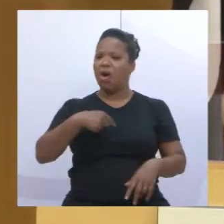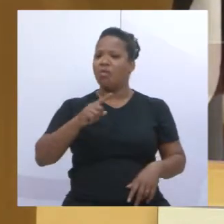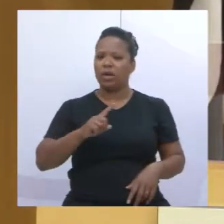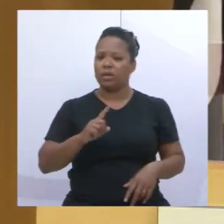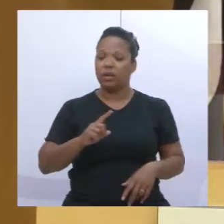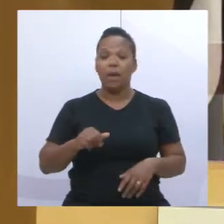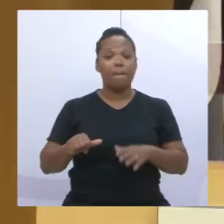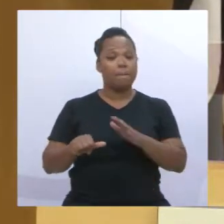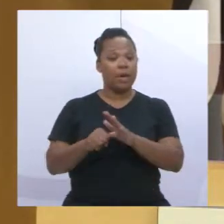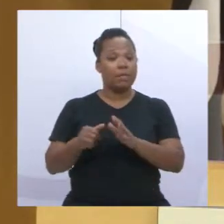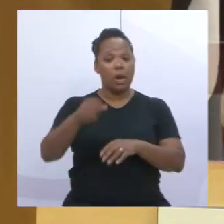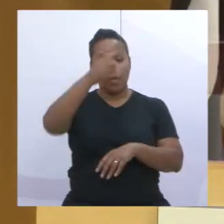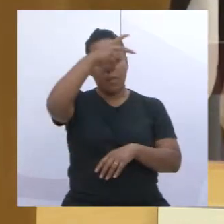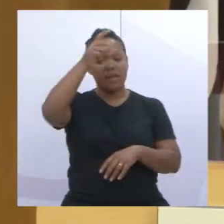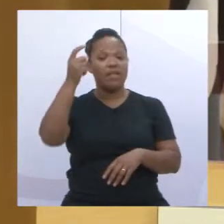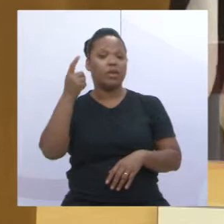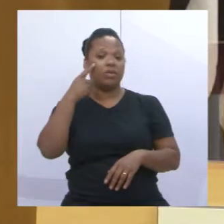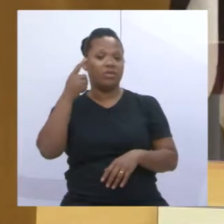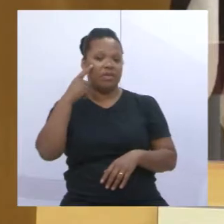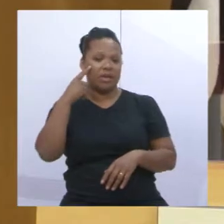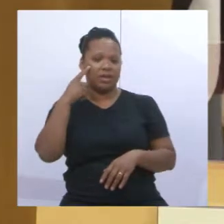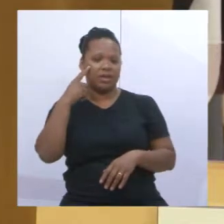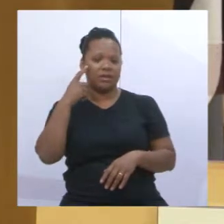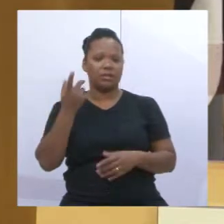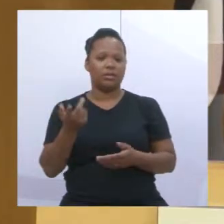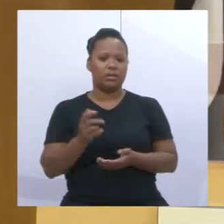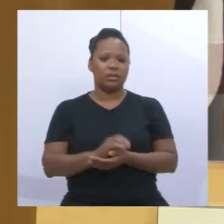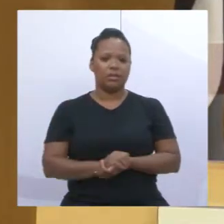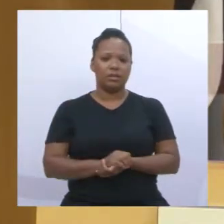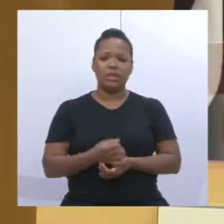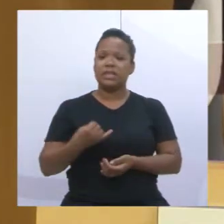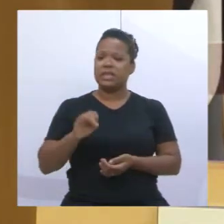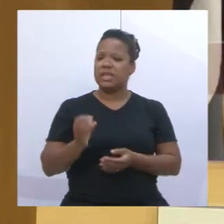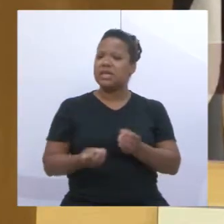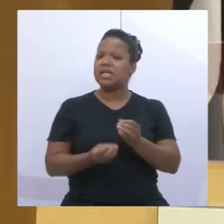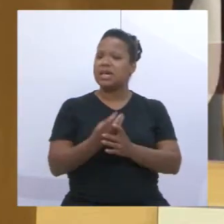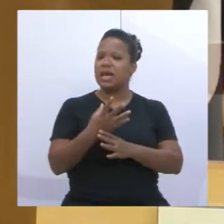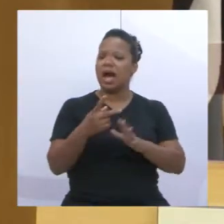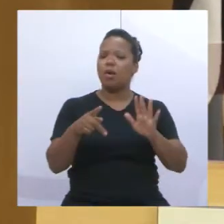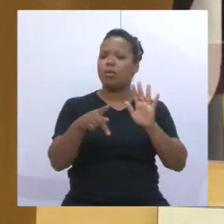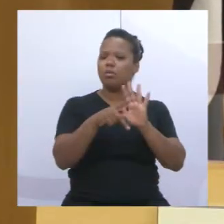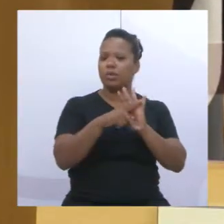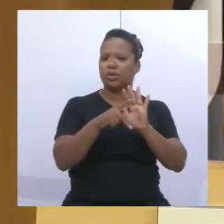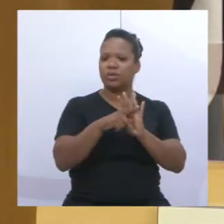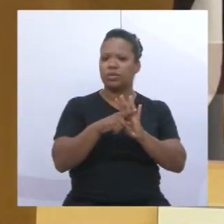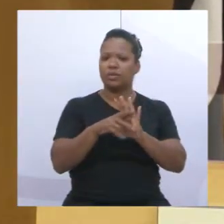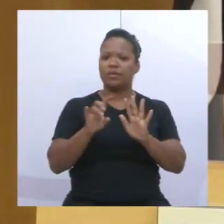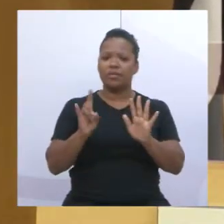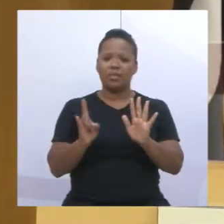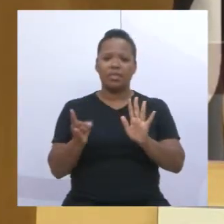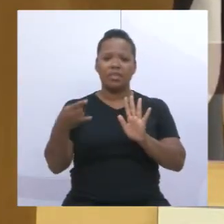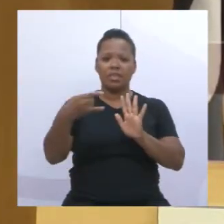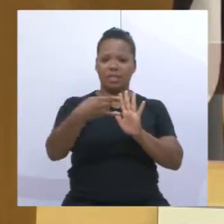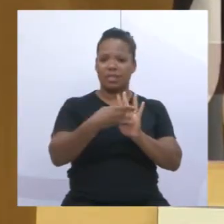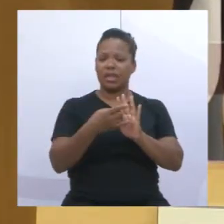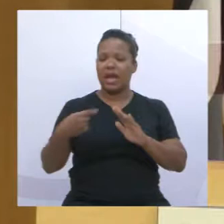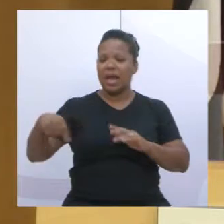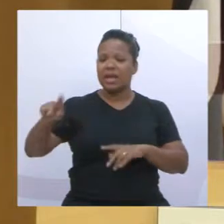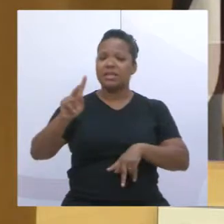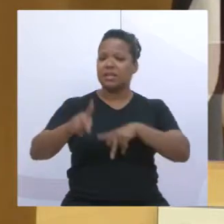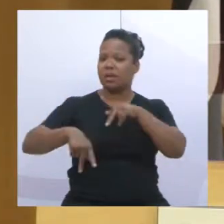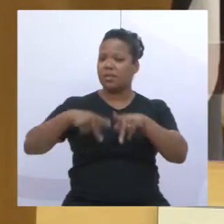do cidadão, caberia sim, senhor prefeito, fazer um regimento interno para que essa